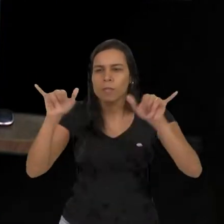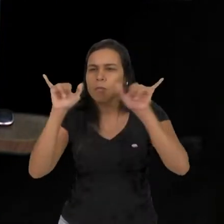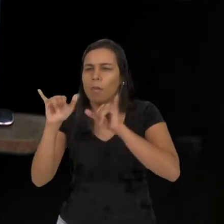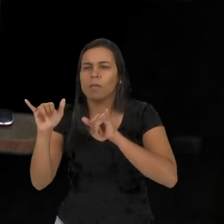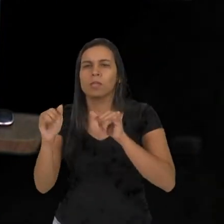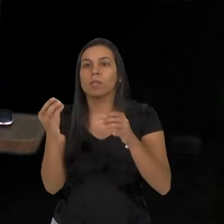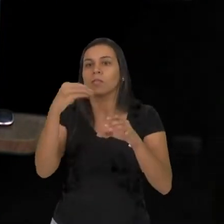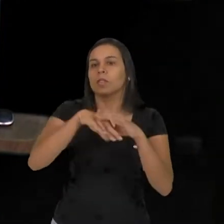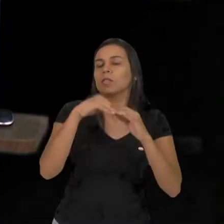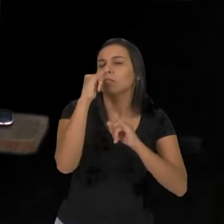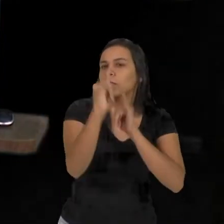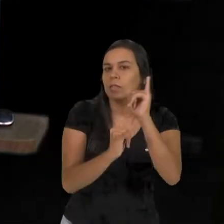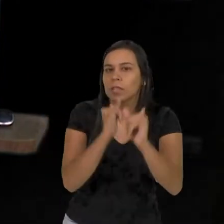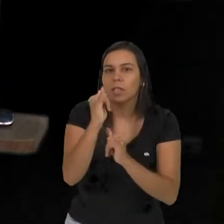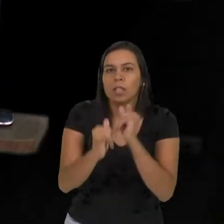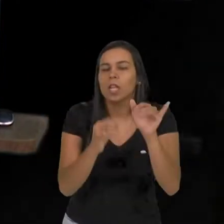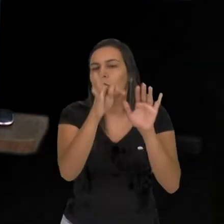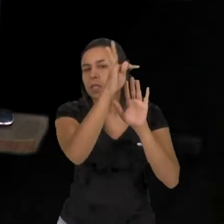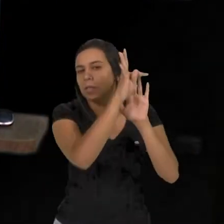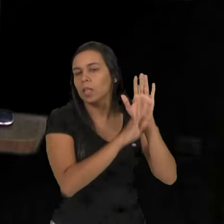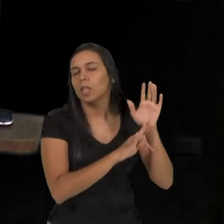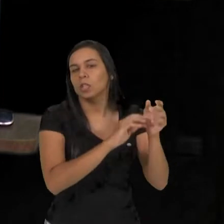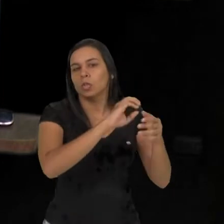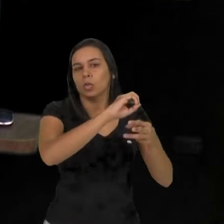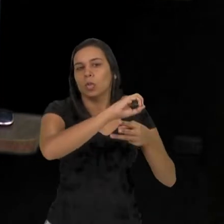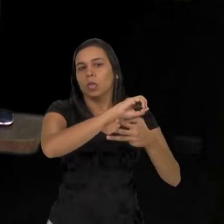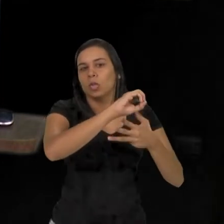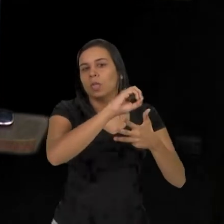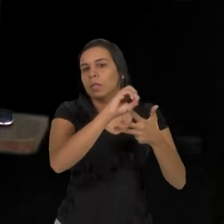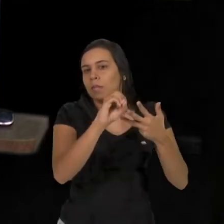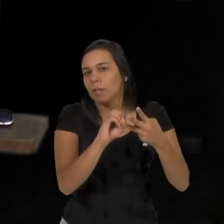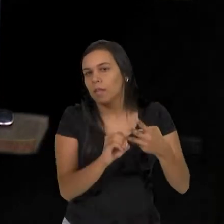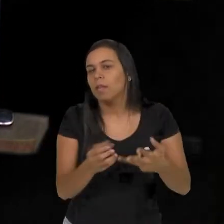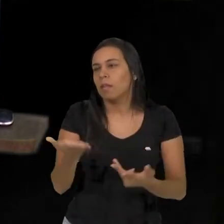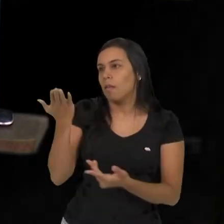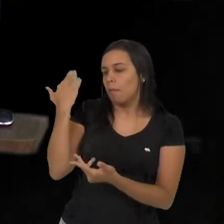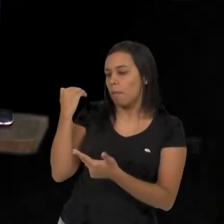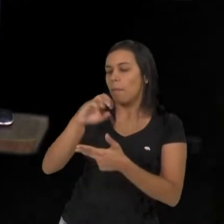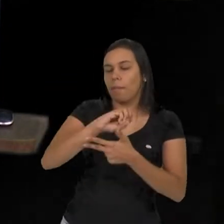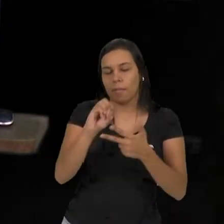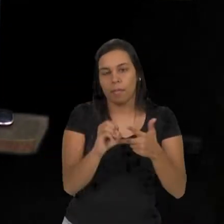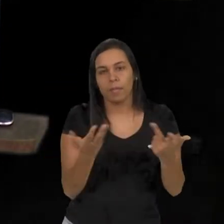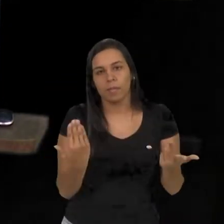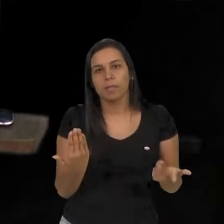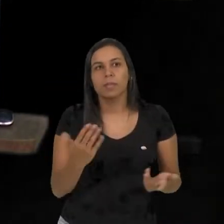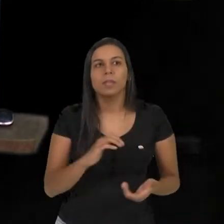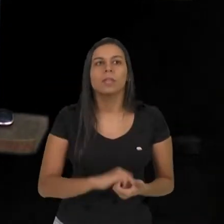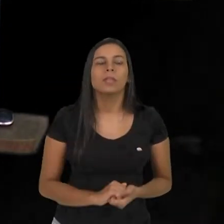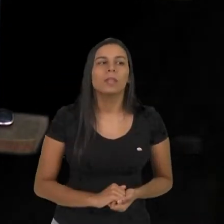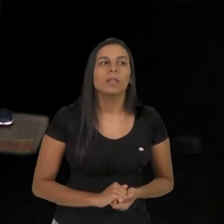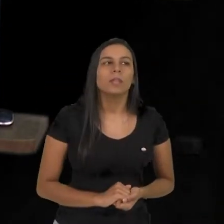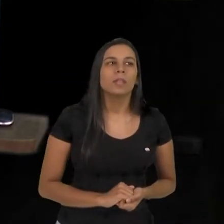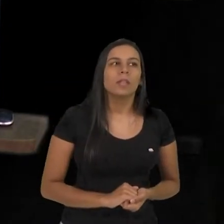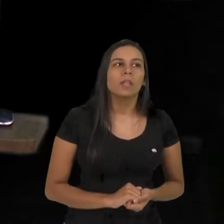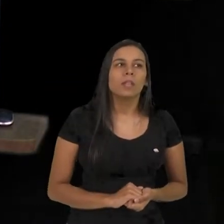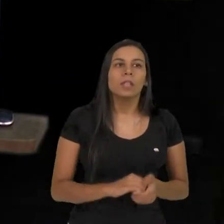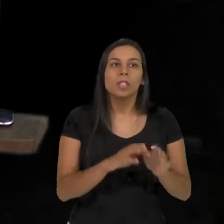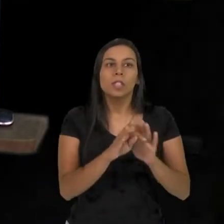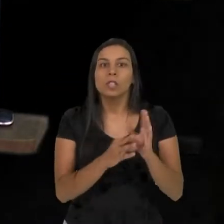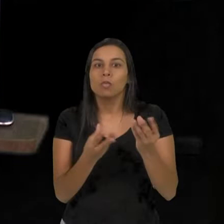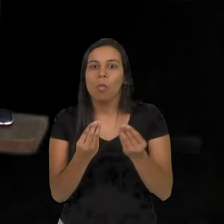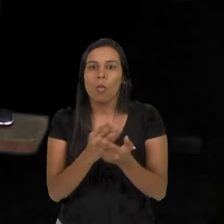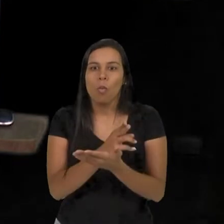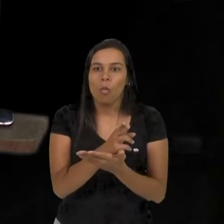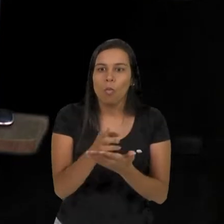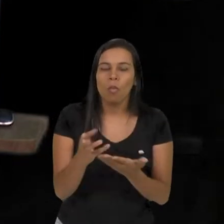achar de textos de Enem passado. Foquem nisso aí, porque vocês vão encontrar textos diversos, mas o ideal é que você procure o texto